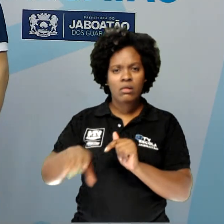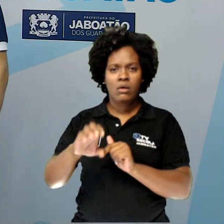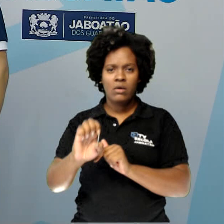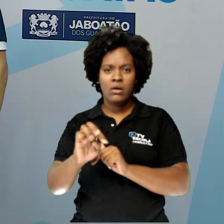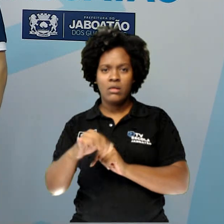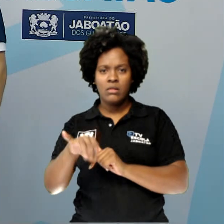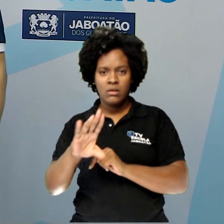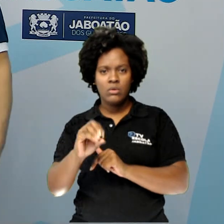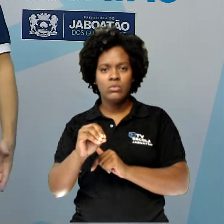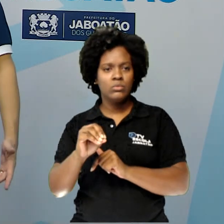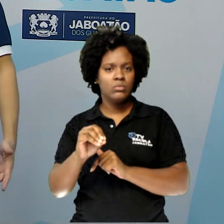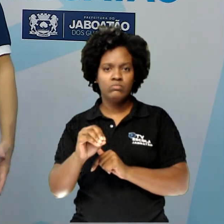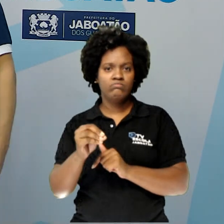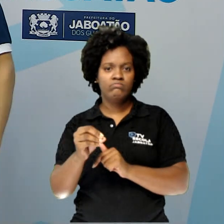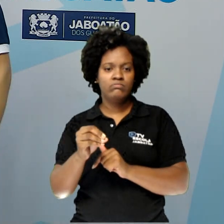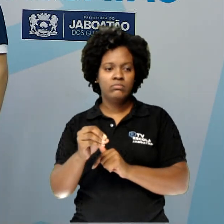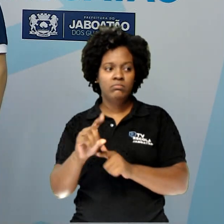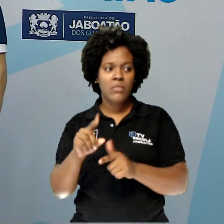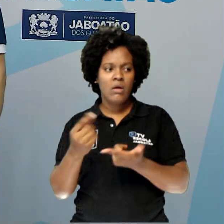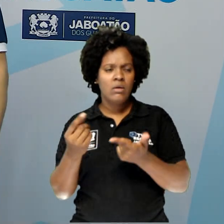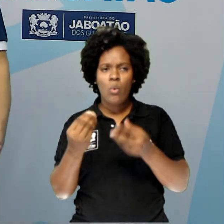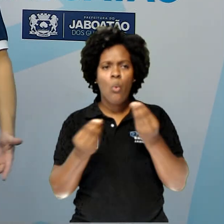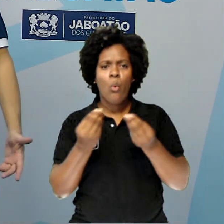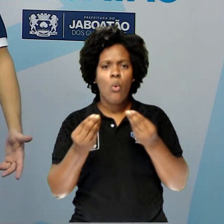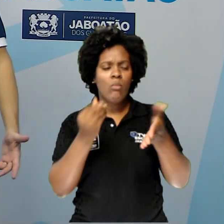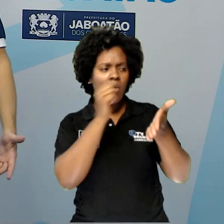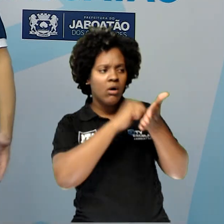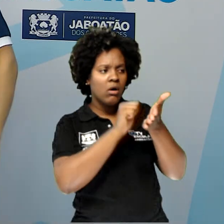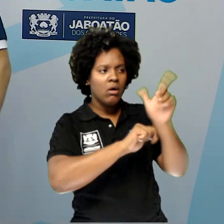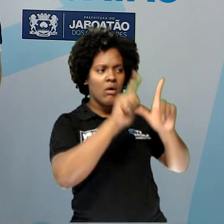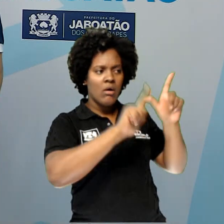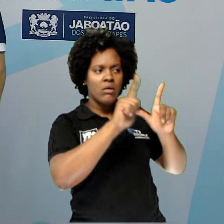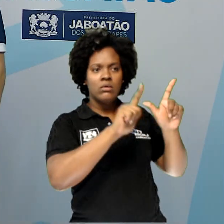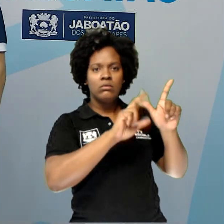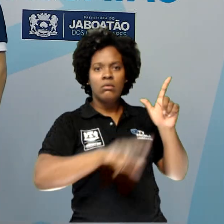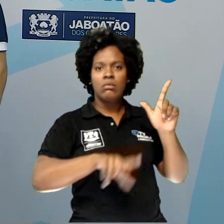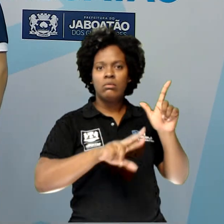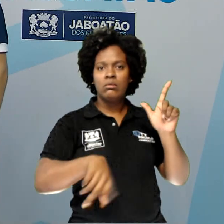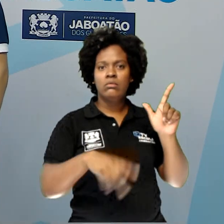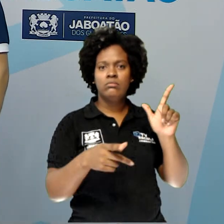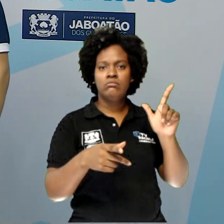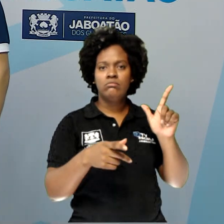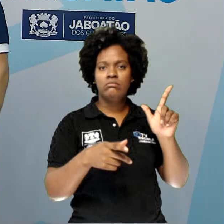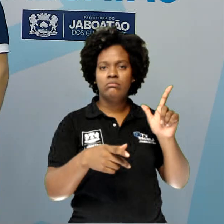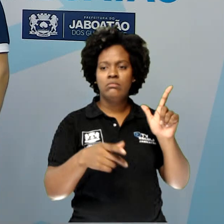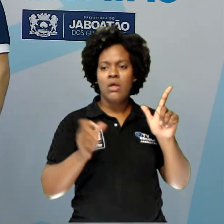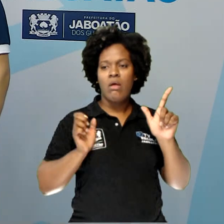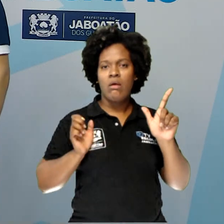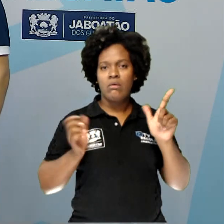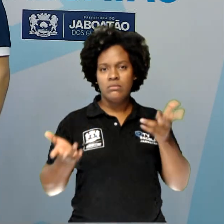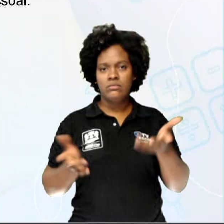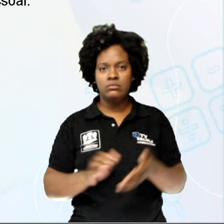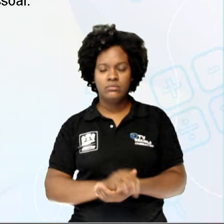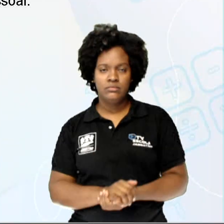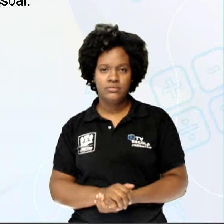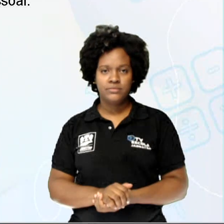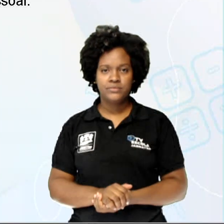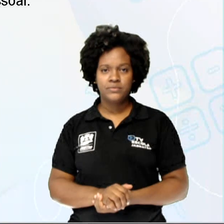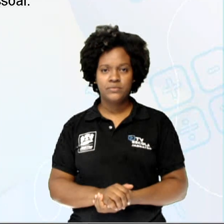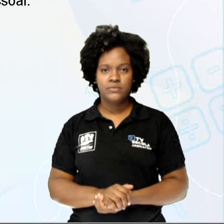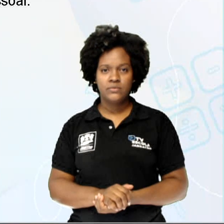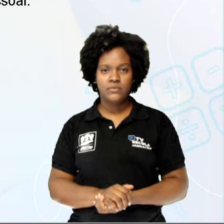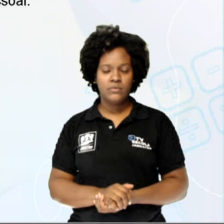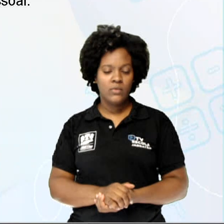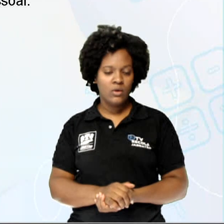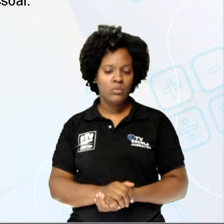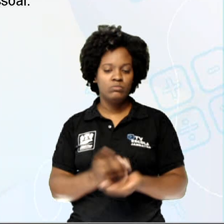escreva a ética no quadro se nem o giz está lá? Por uma questão da falta de ética, né? Mas vamos aí à questão. No que